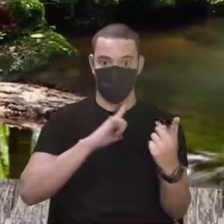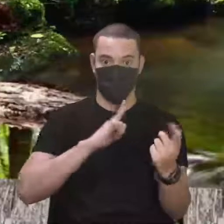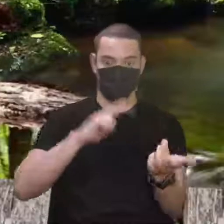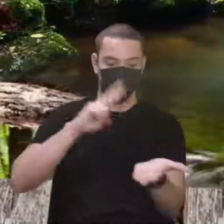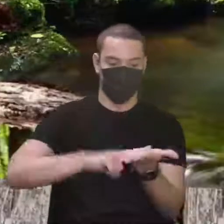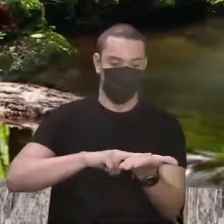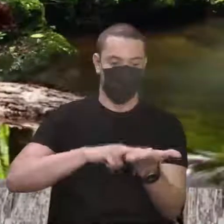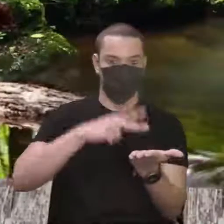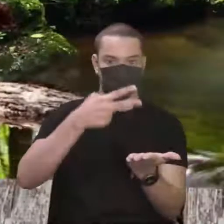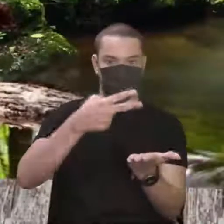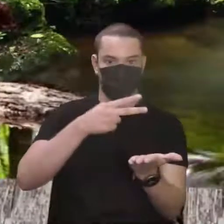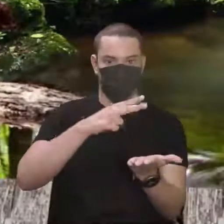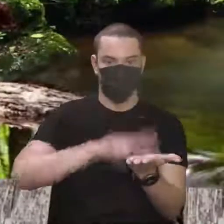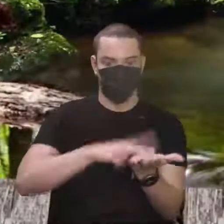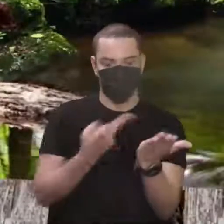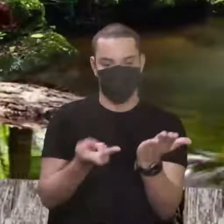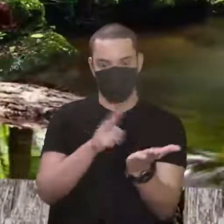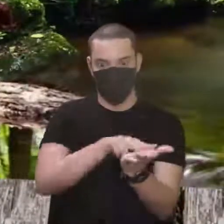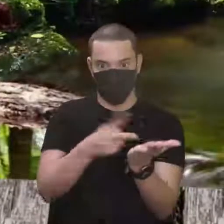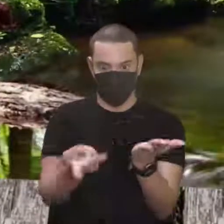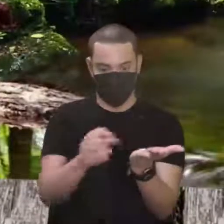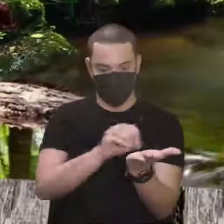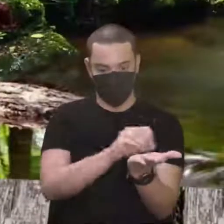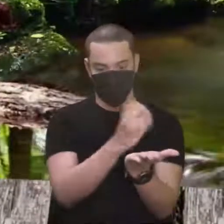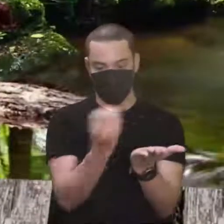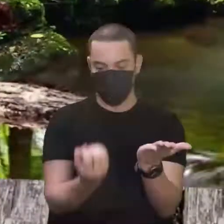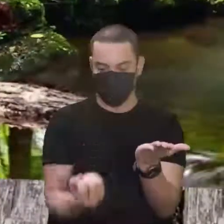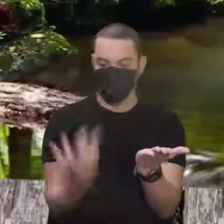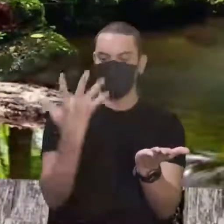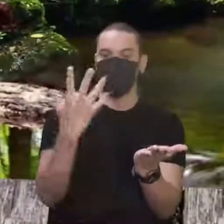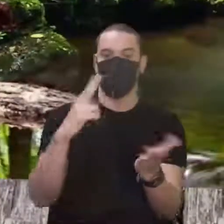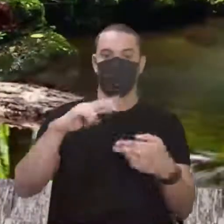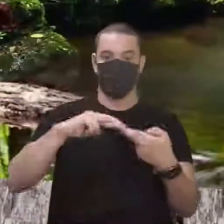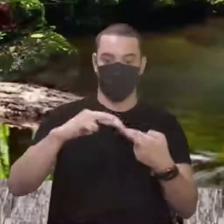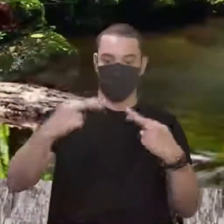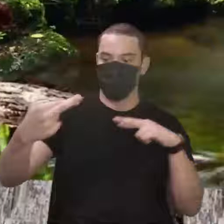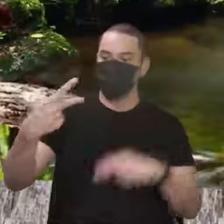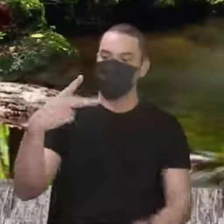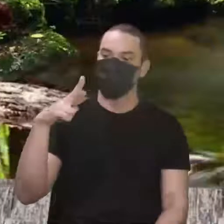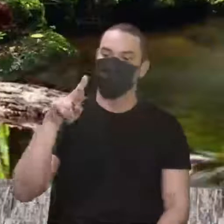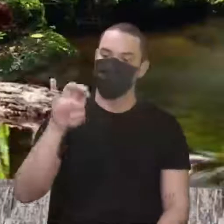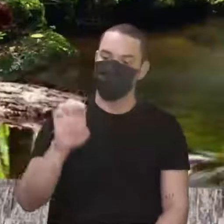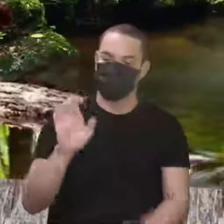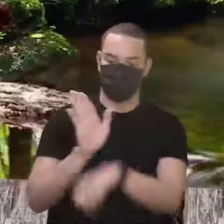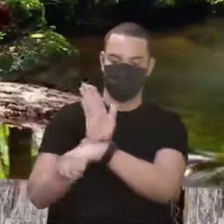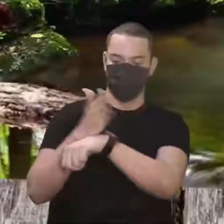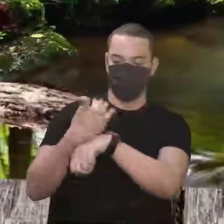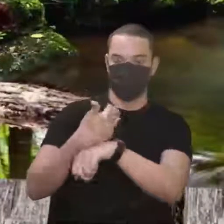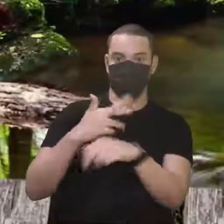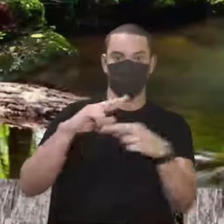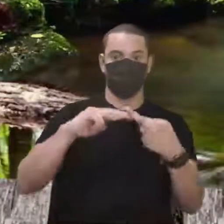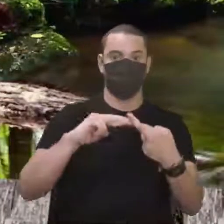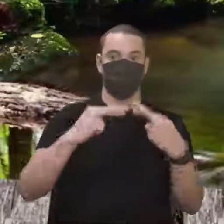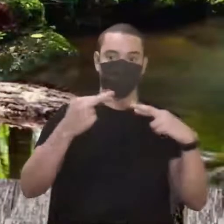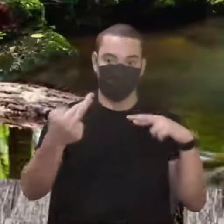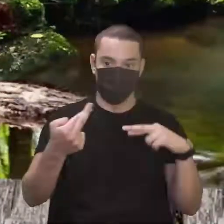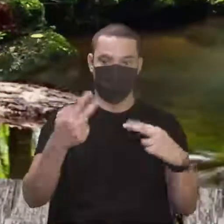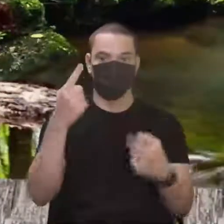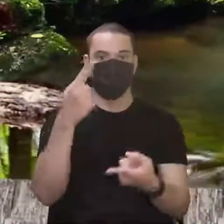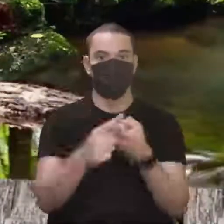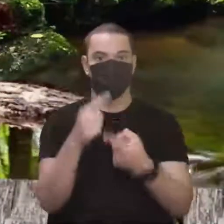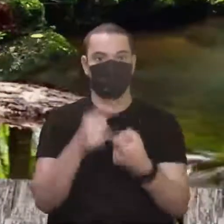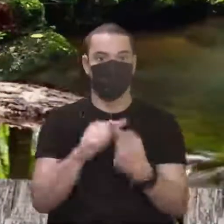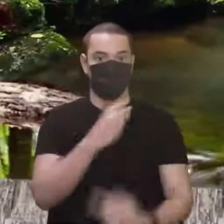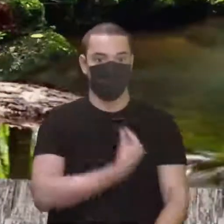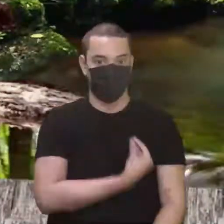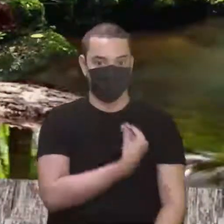DNA, formou o RNA mensageiro, um pré-RNA mensageiro. Por que, professora, a senhora está falando pré-RNA mensageiro? Porque vai